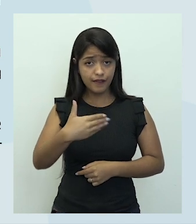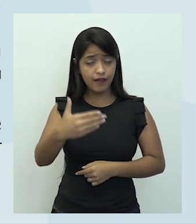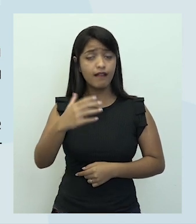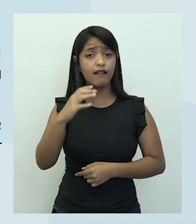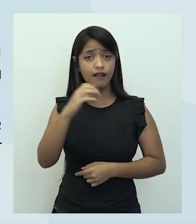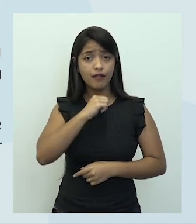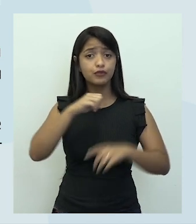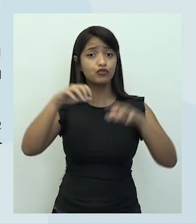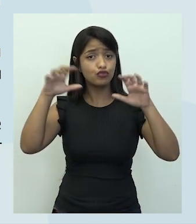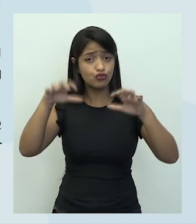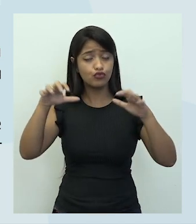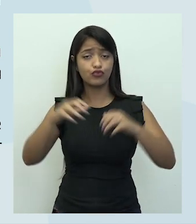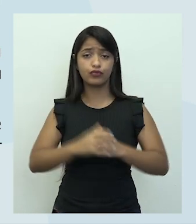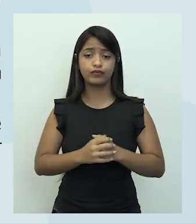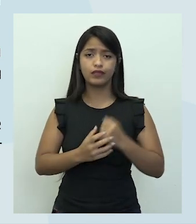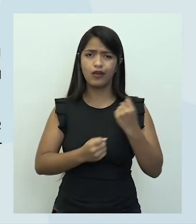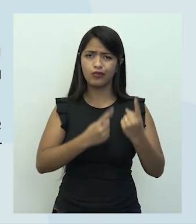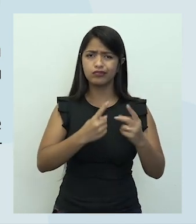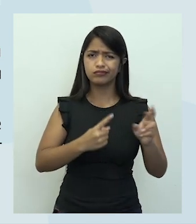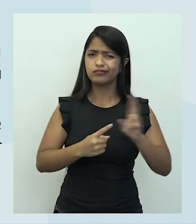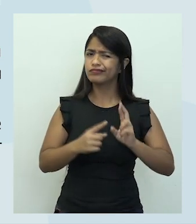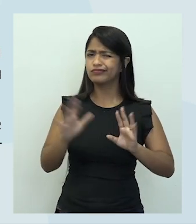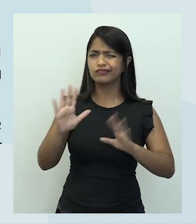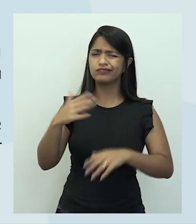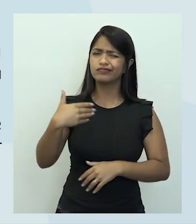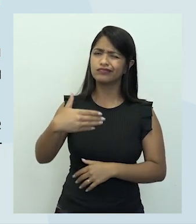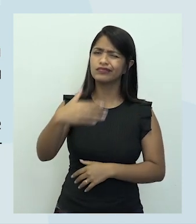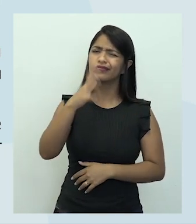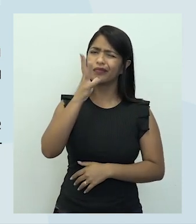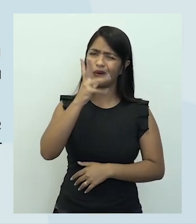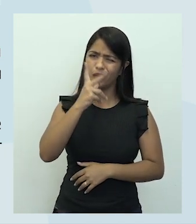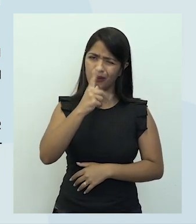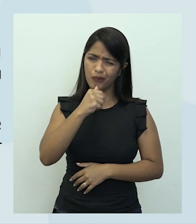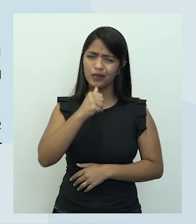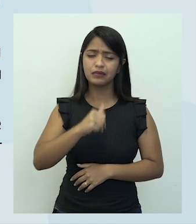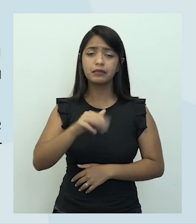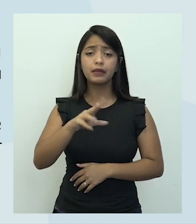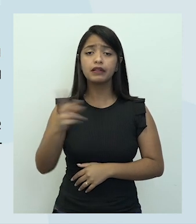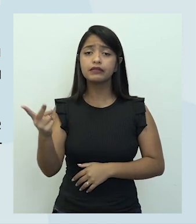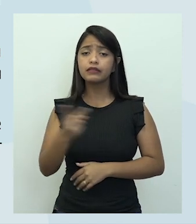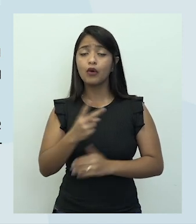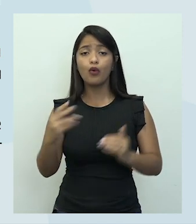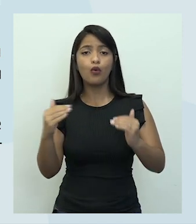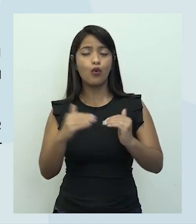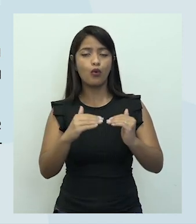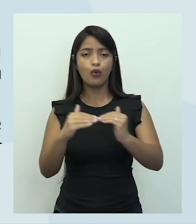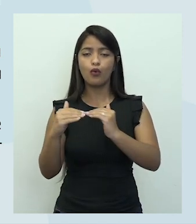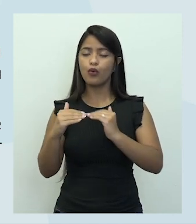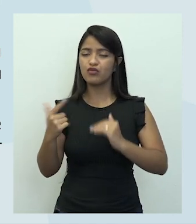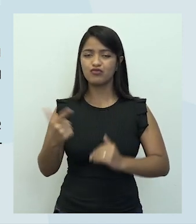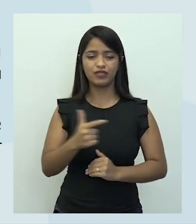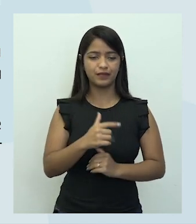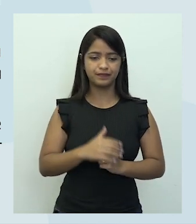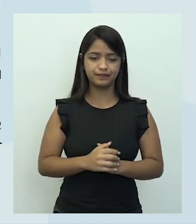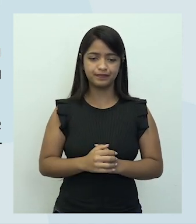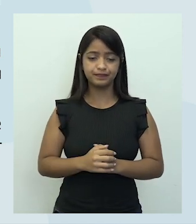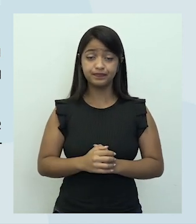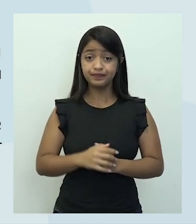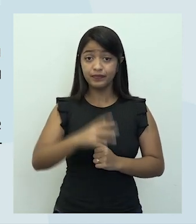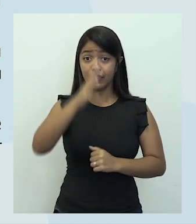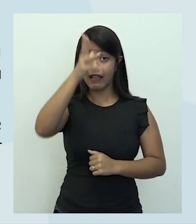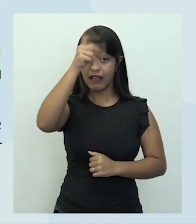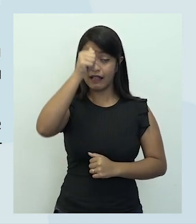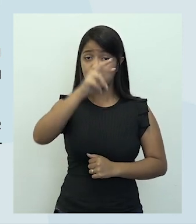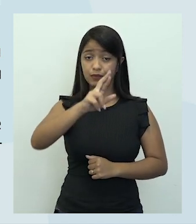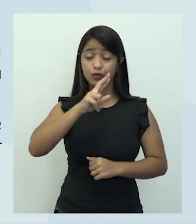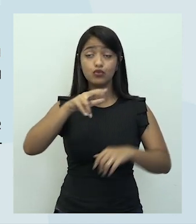outros diziam que ainda ia demorar, mas não chegavam a uma conclusão. Chove só quando a água cai do